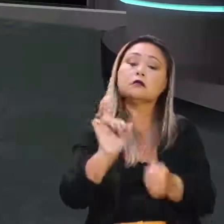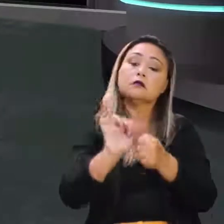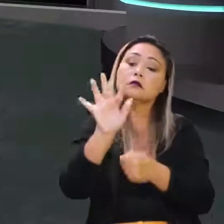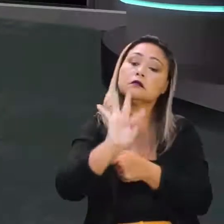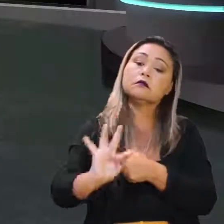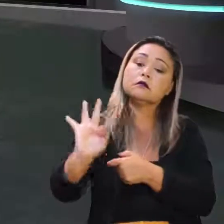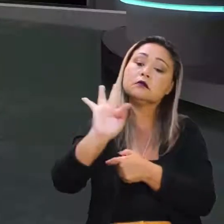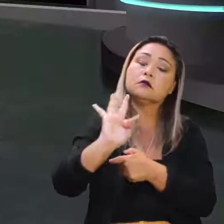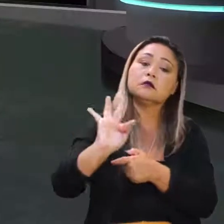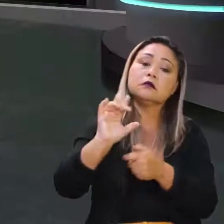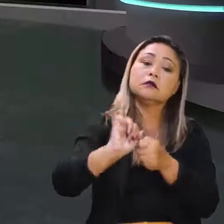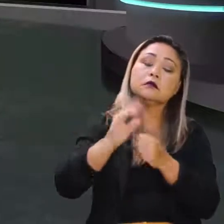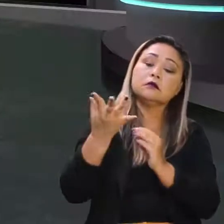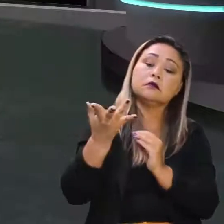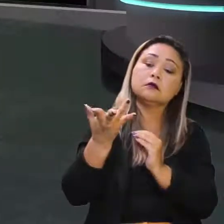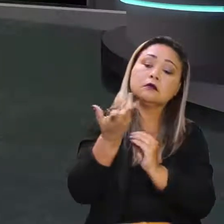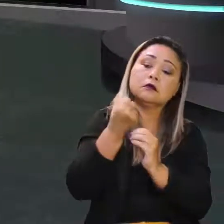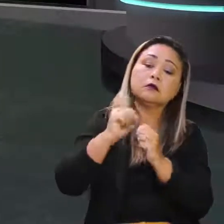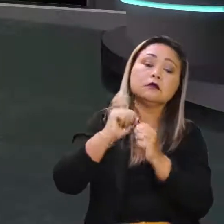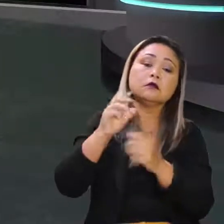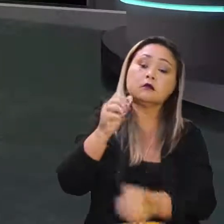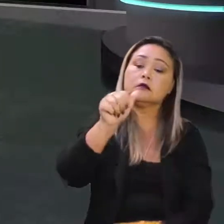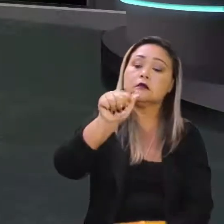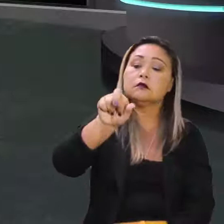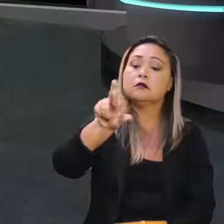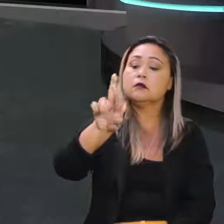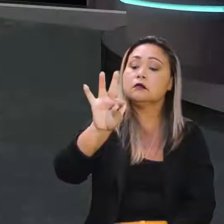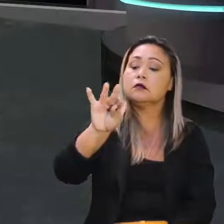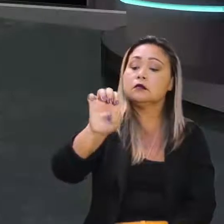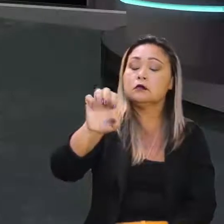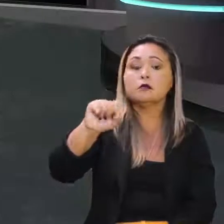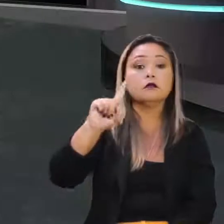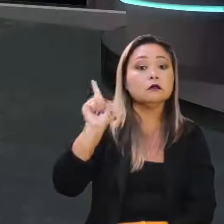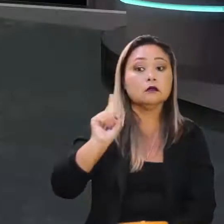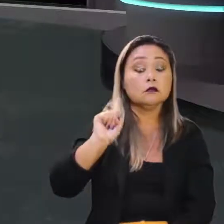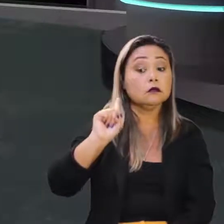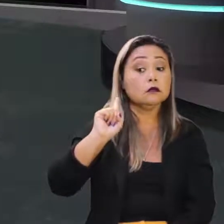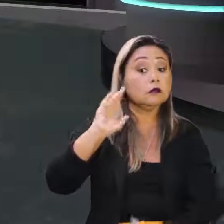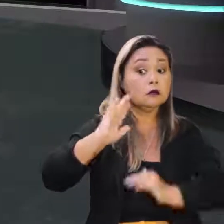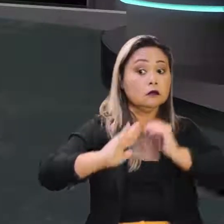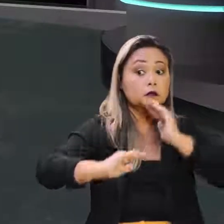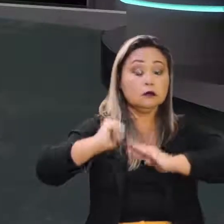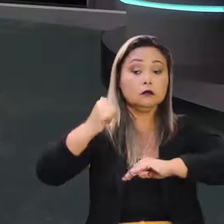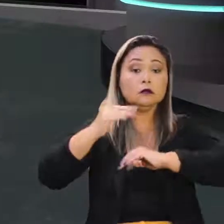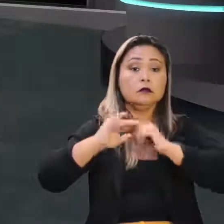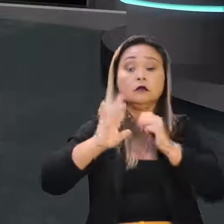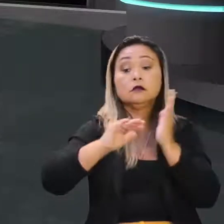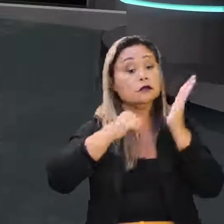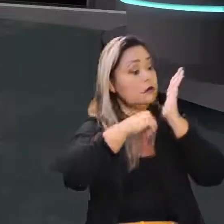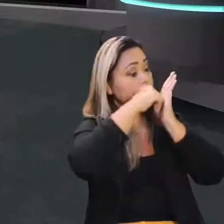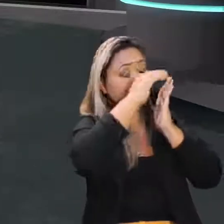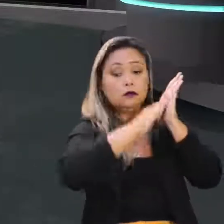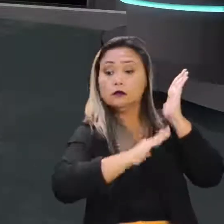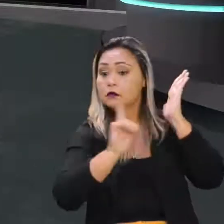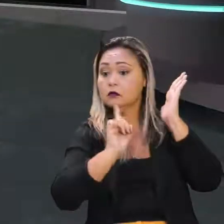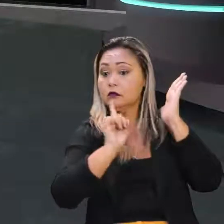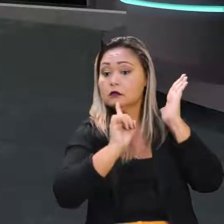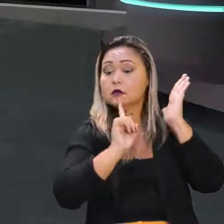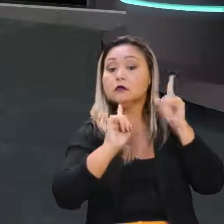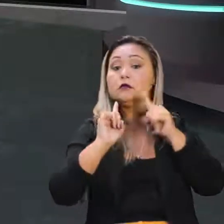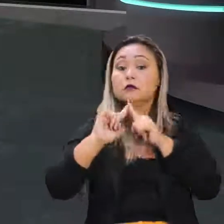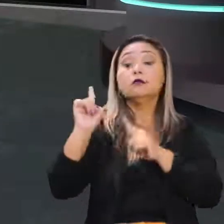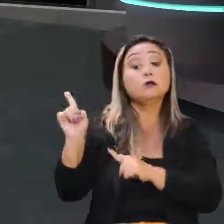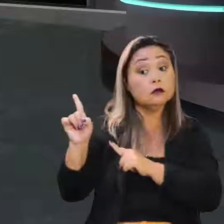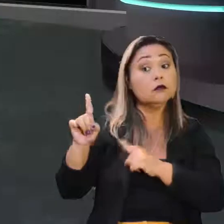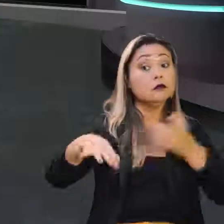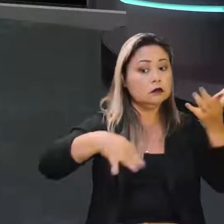graduação de arte, porém, nós não somos artistas, mas eu não pinto, mas o senhor